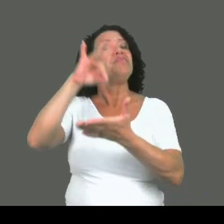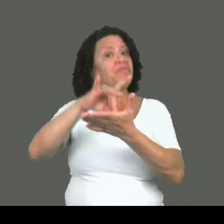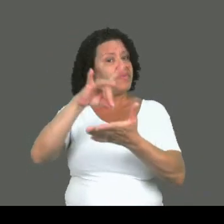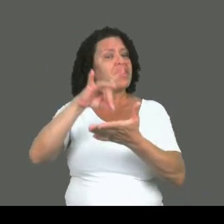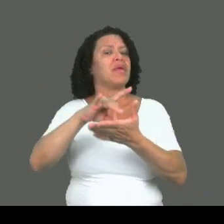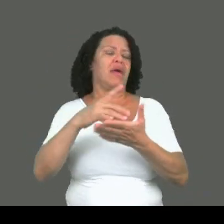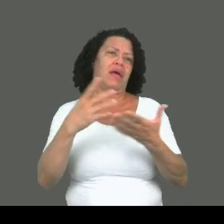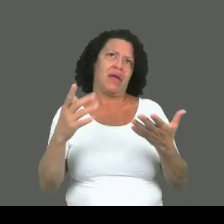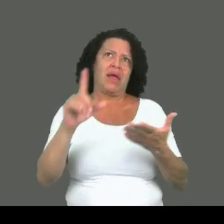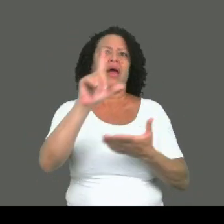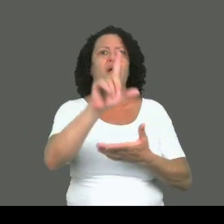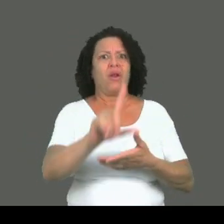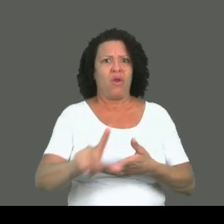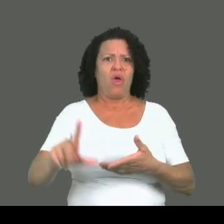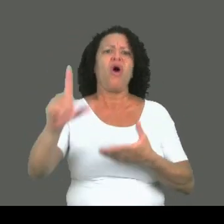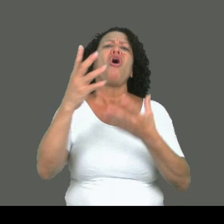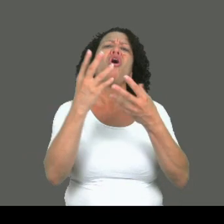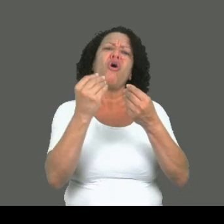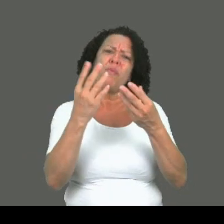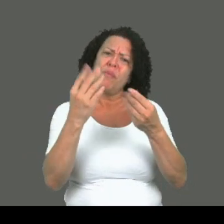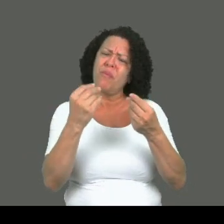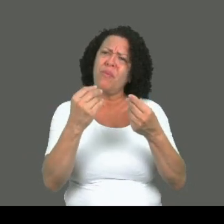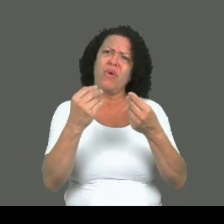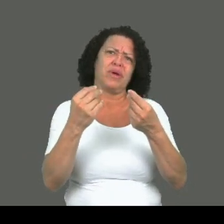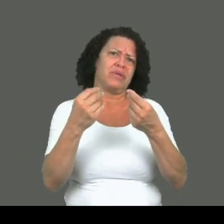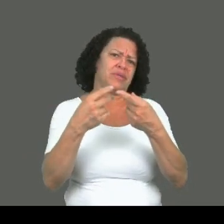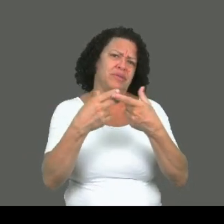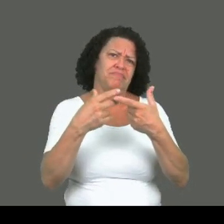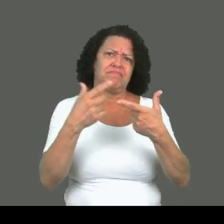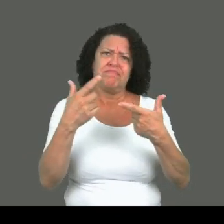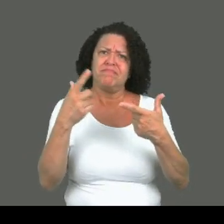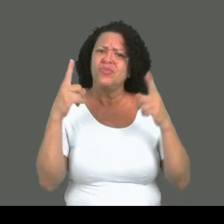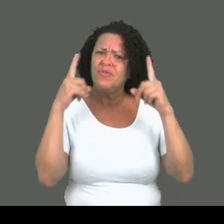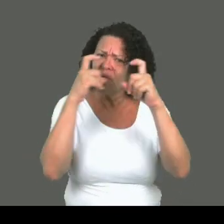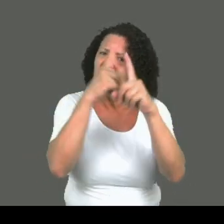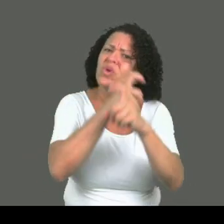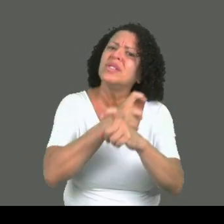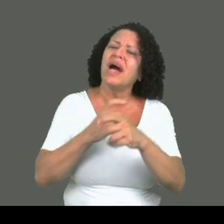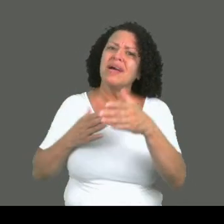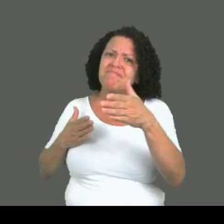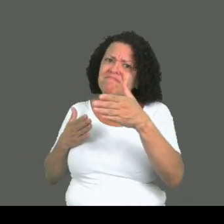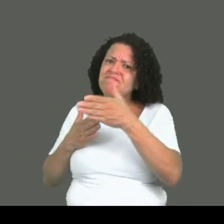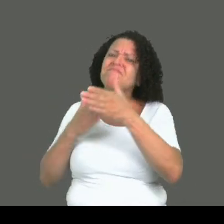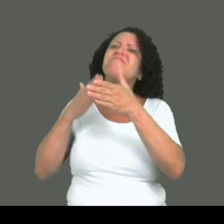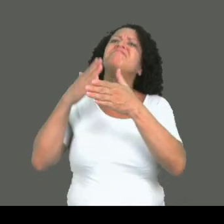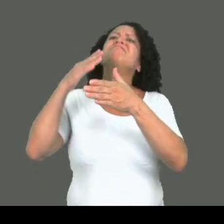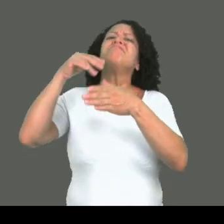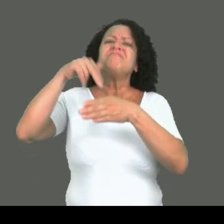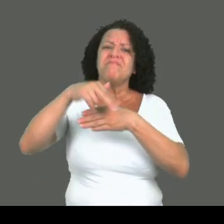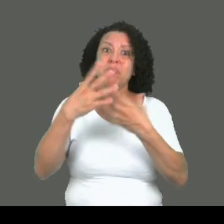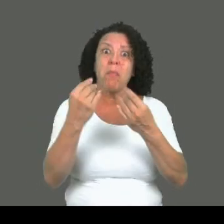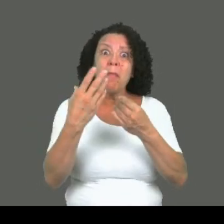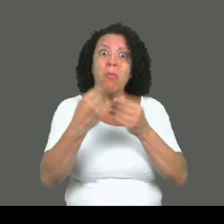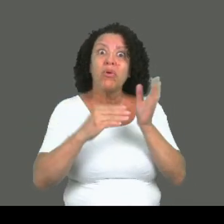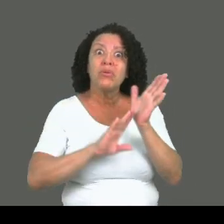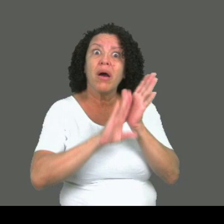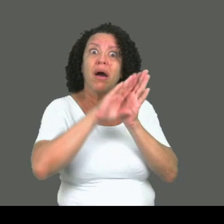teremos muitas barreiras aí, muitas dificuldades a enfrentar, muitas provas,